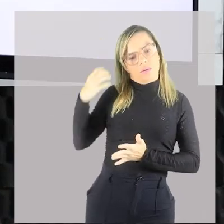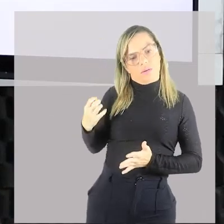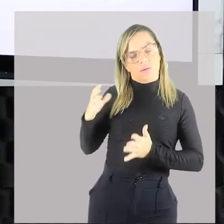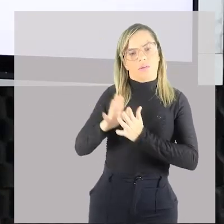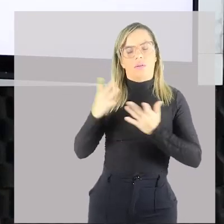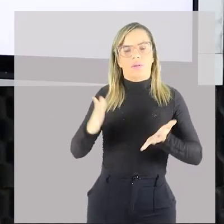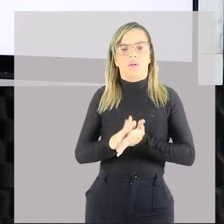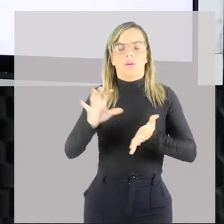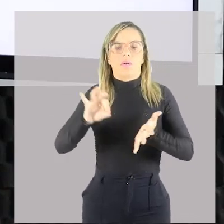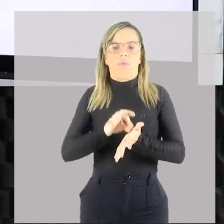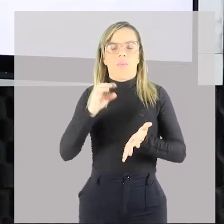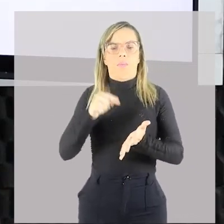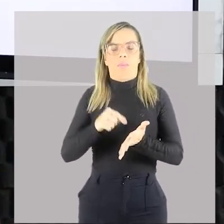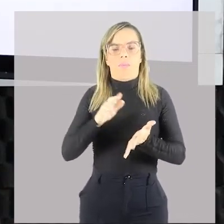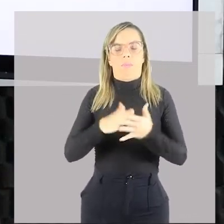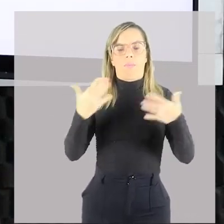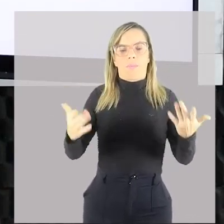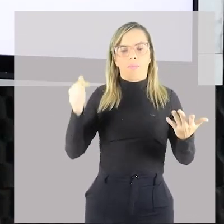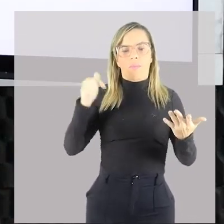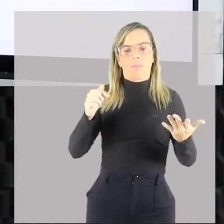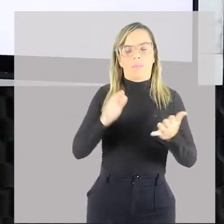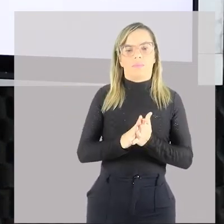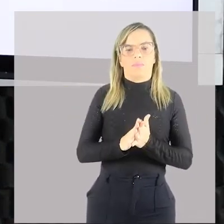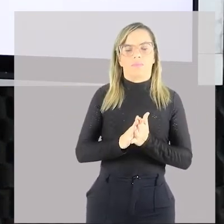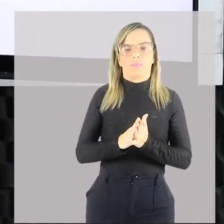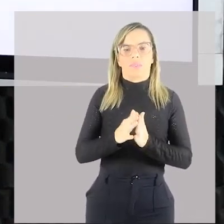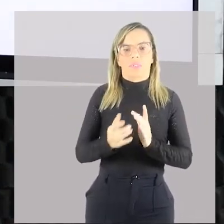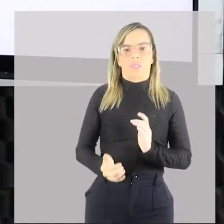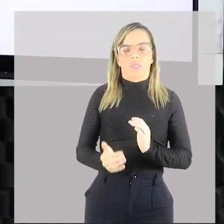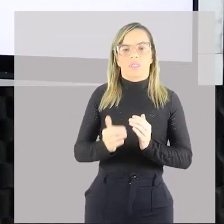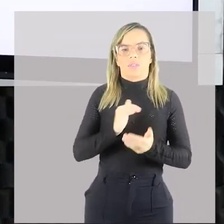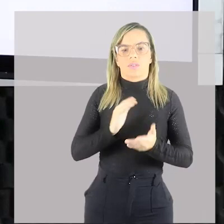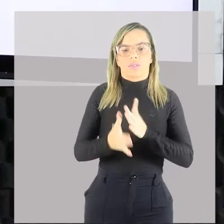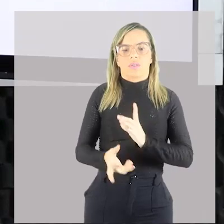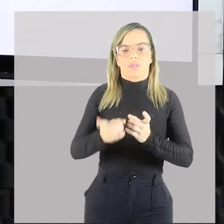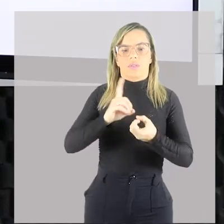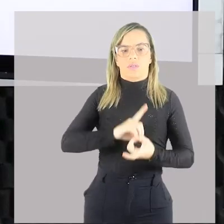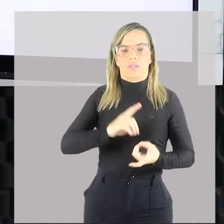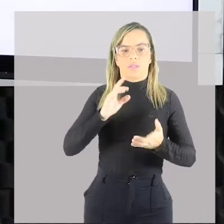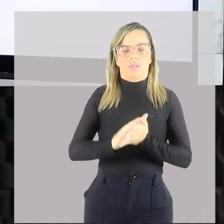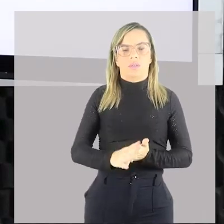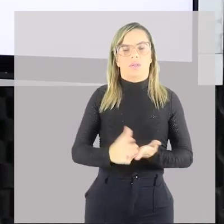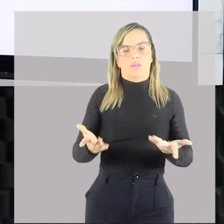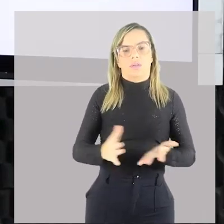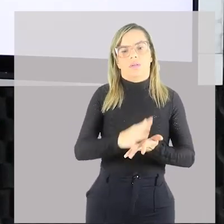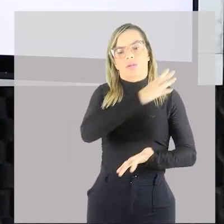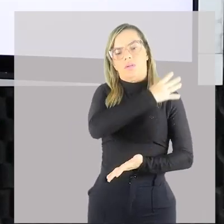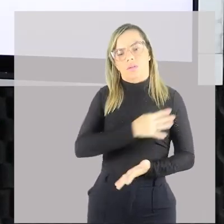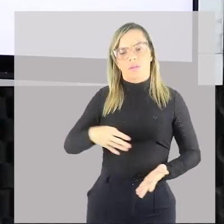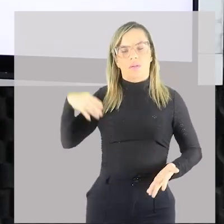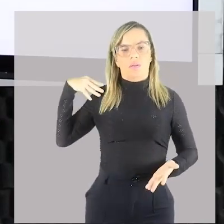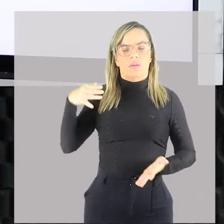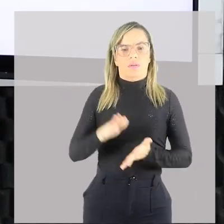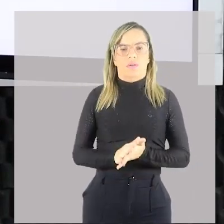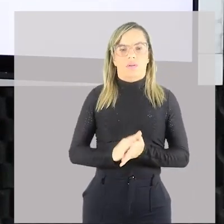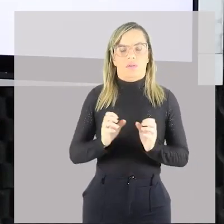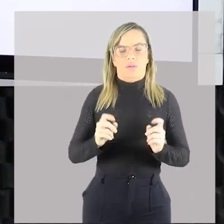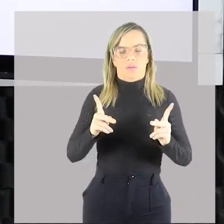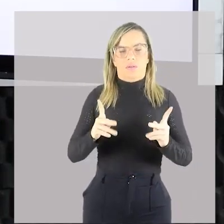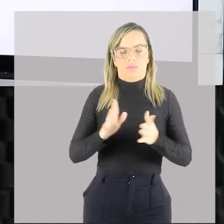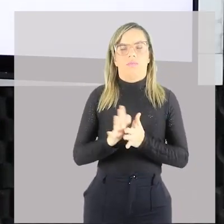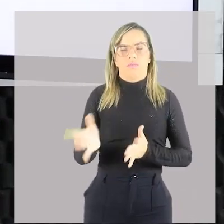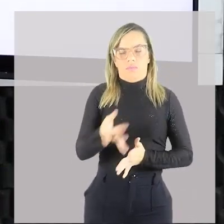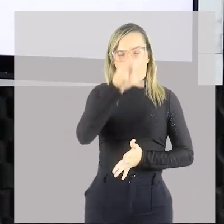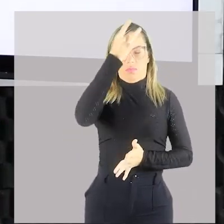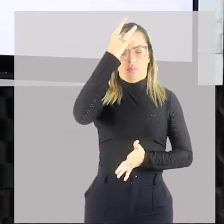enquanto contratualistas, eles estão indo aqui na contramão de Aristóteles e fazem questão desta contramão. Pegou